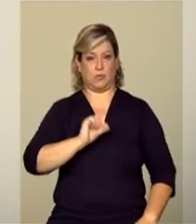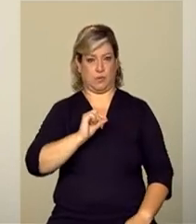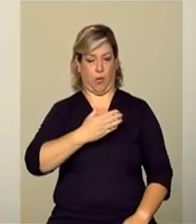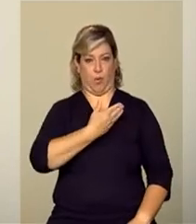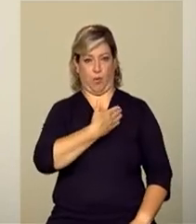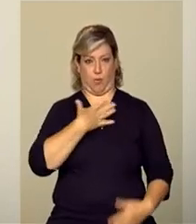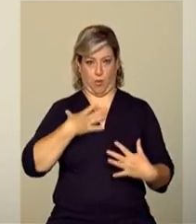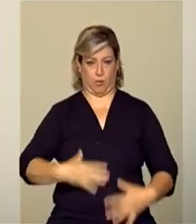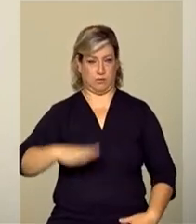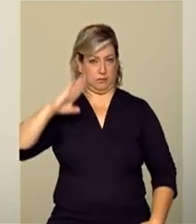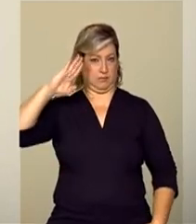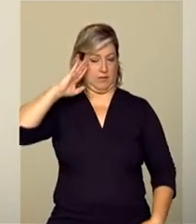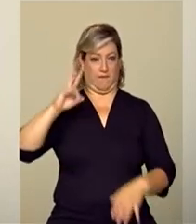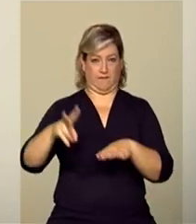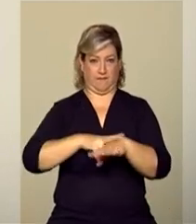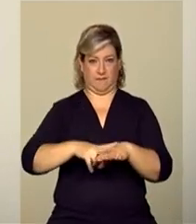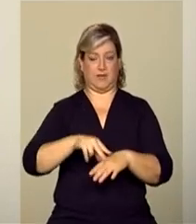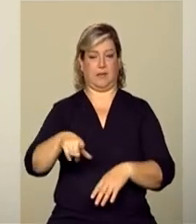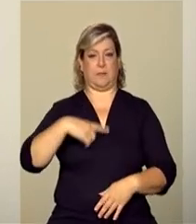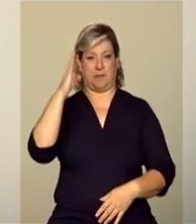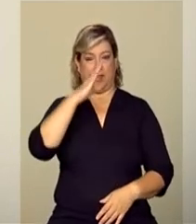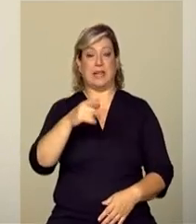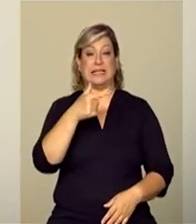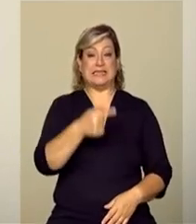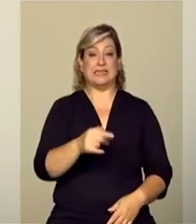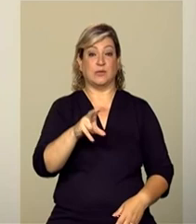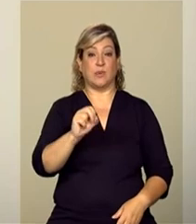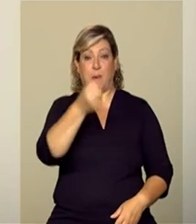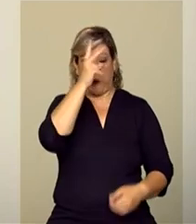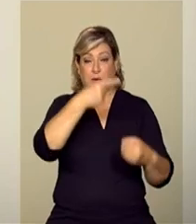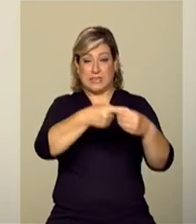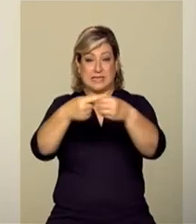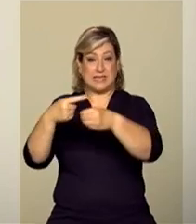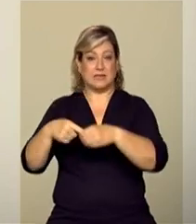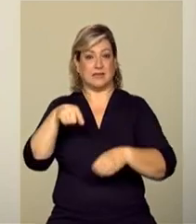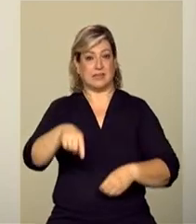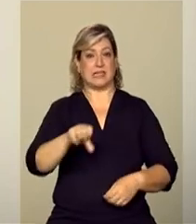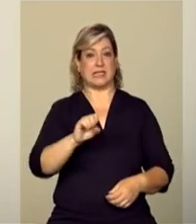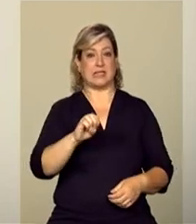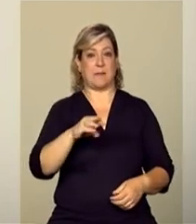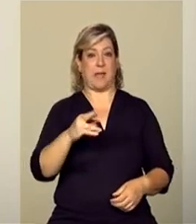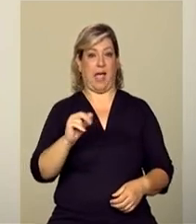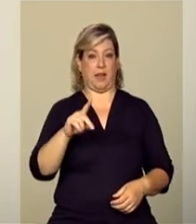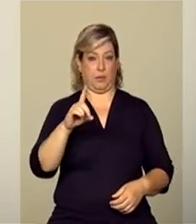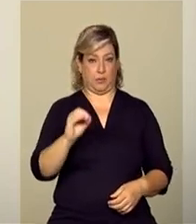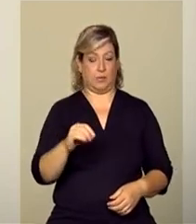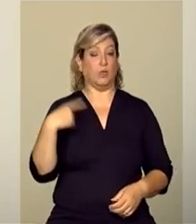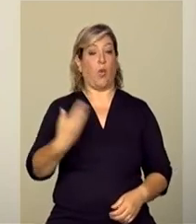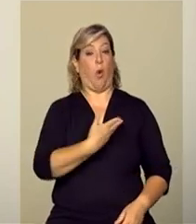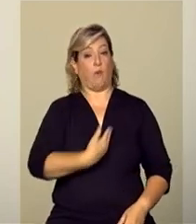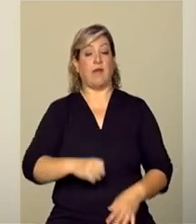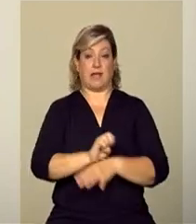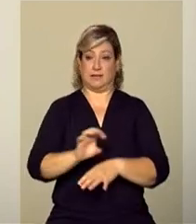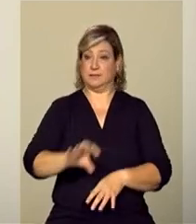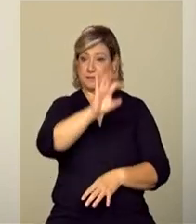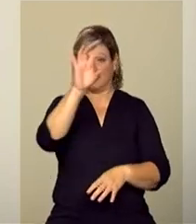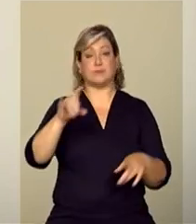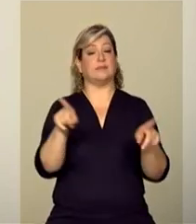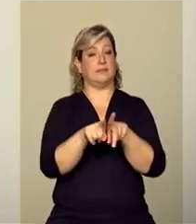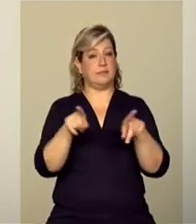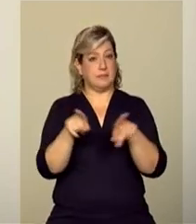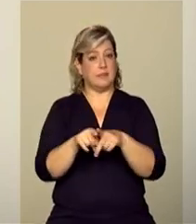brasileiro em 750 municípios do semiárido os governos estaduais Luciano também